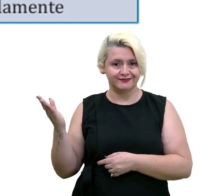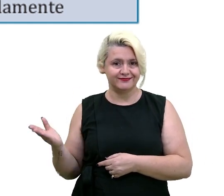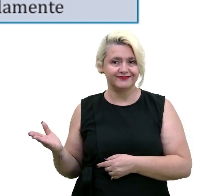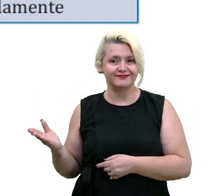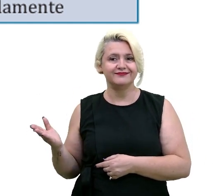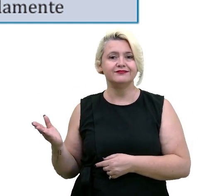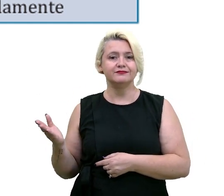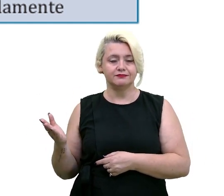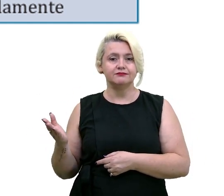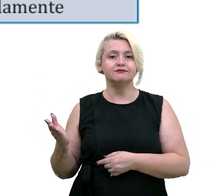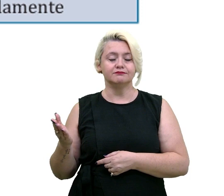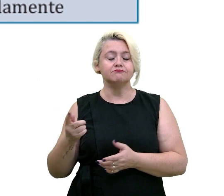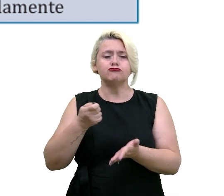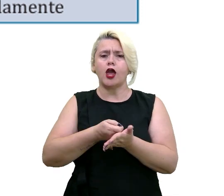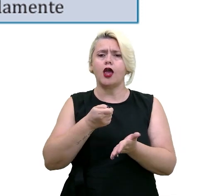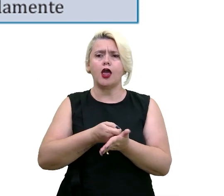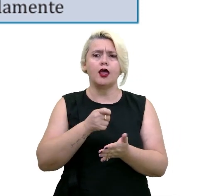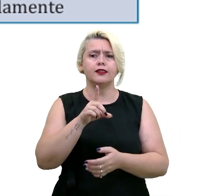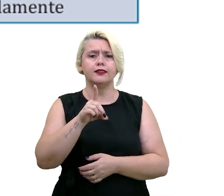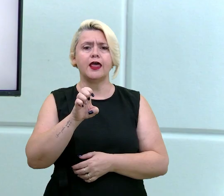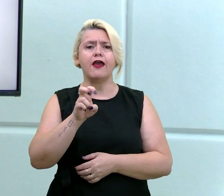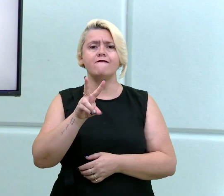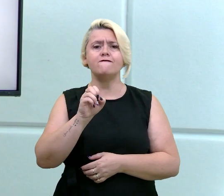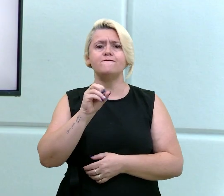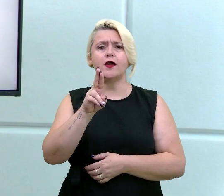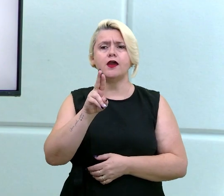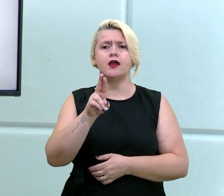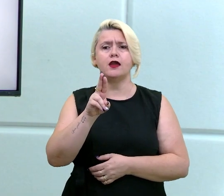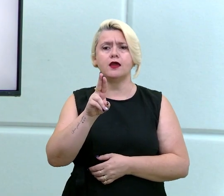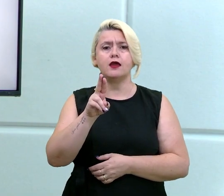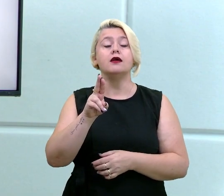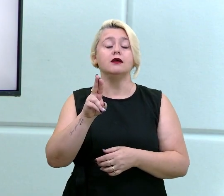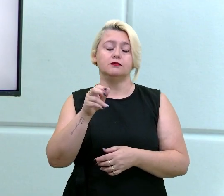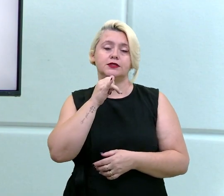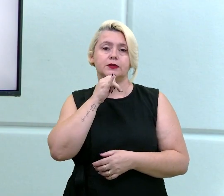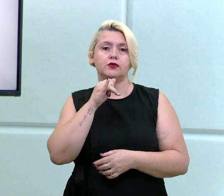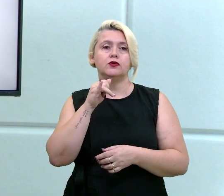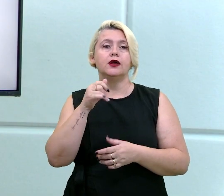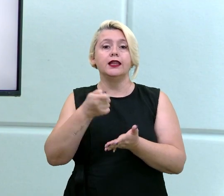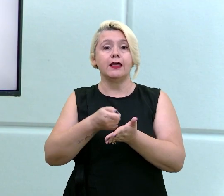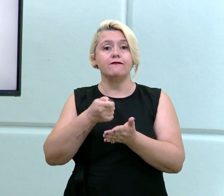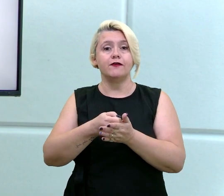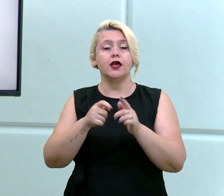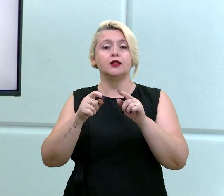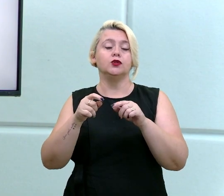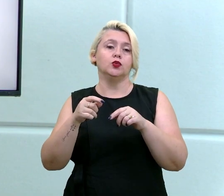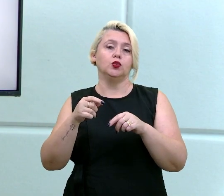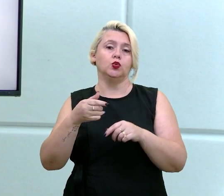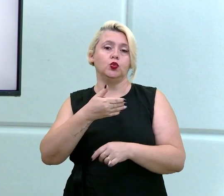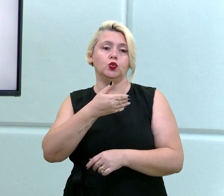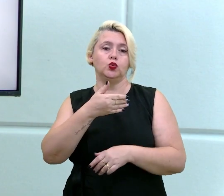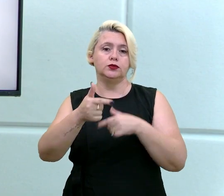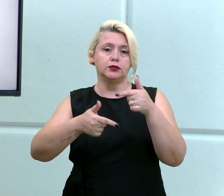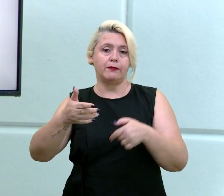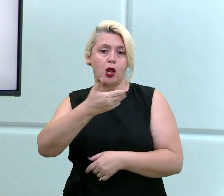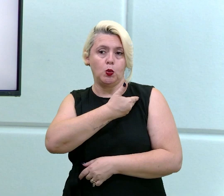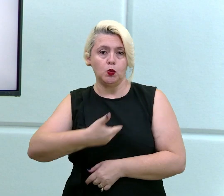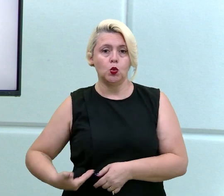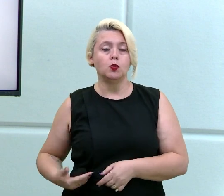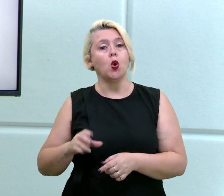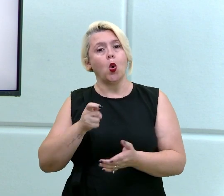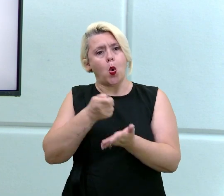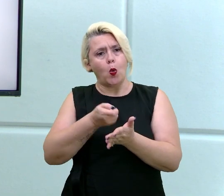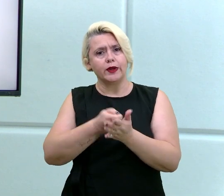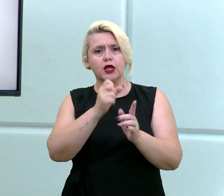É dever, por exemplo, do serviço público, ou é dever da sociedade fazer